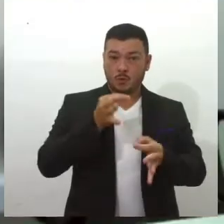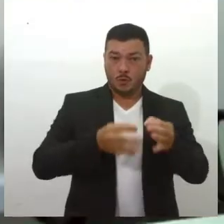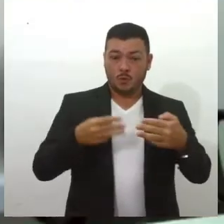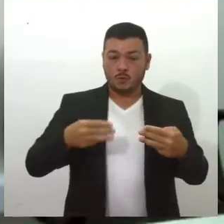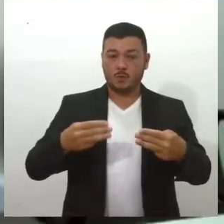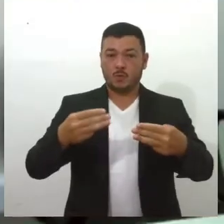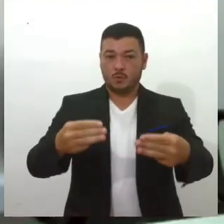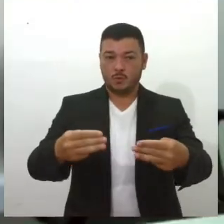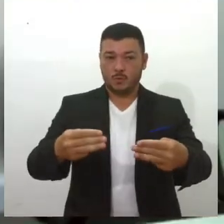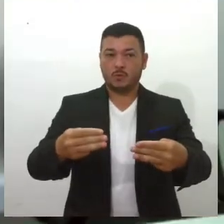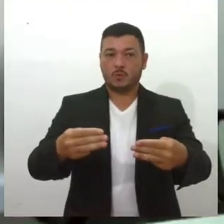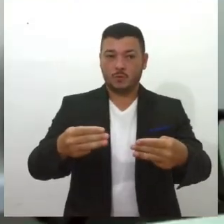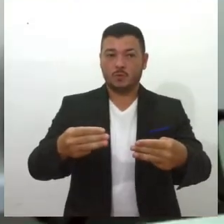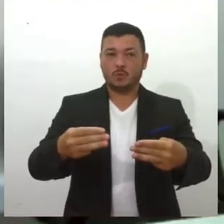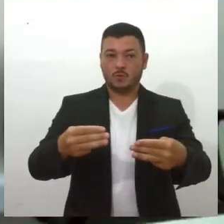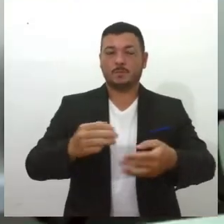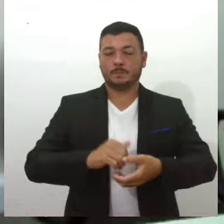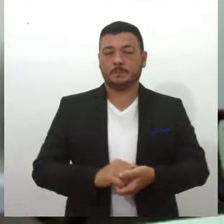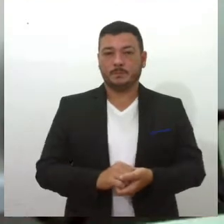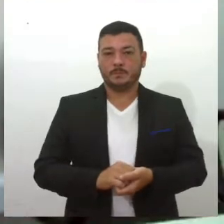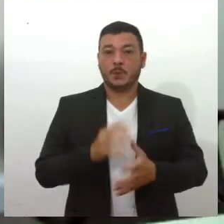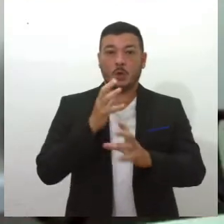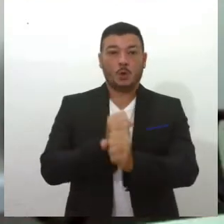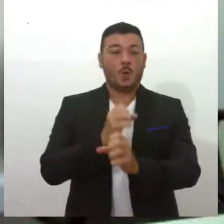Ministério Público de Contas, né?